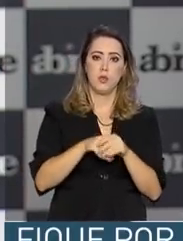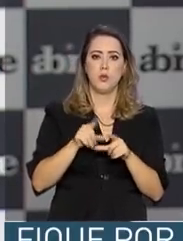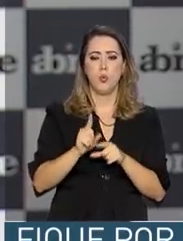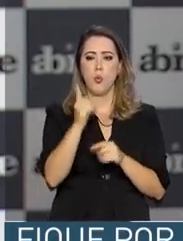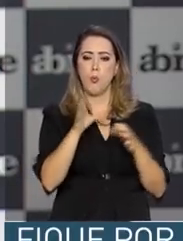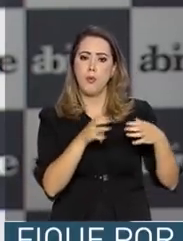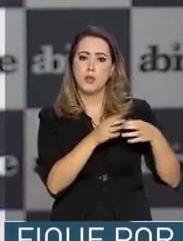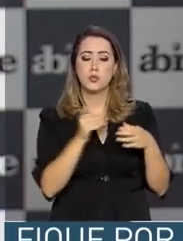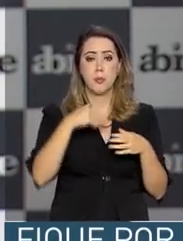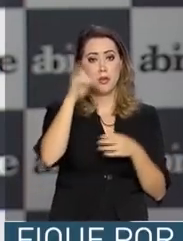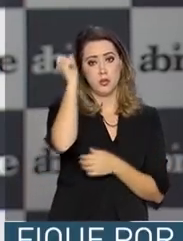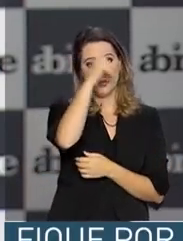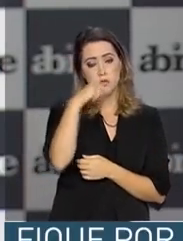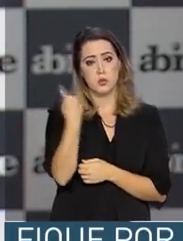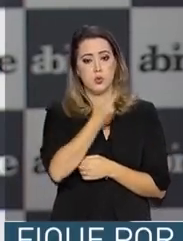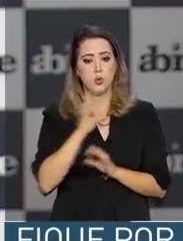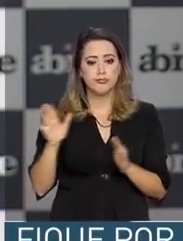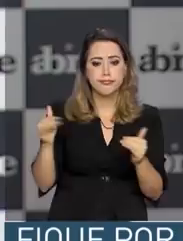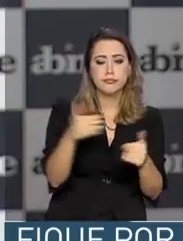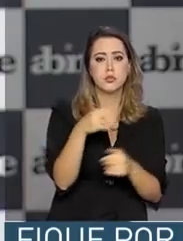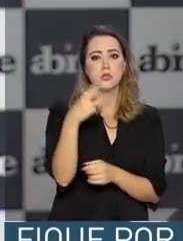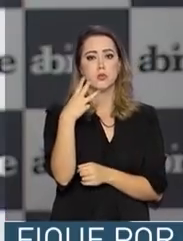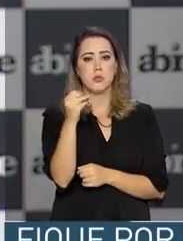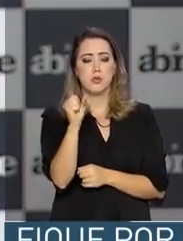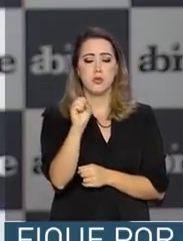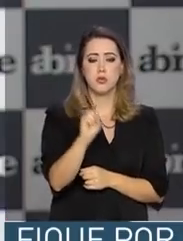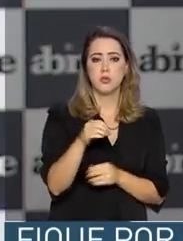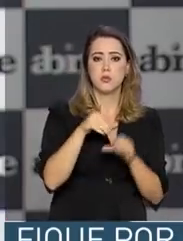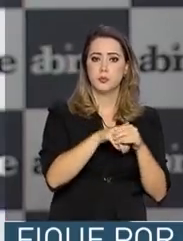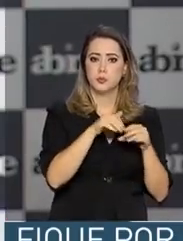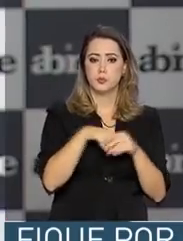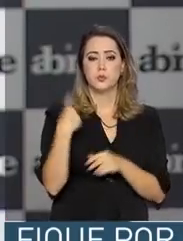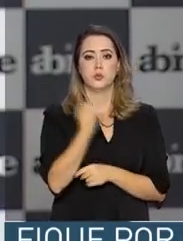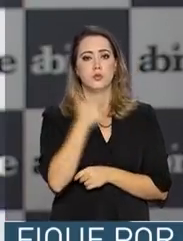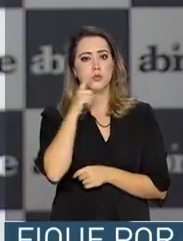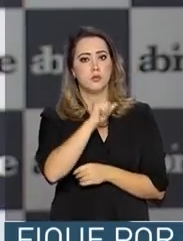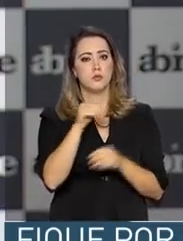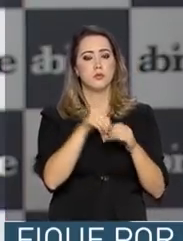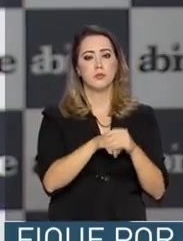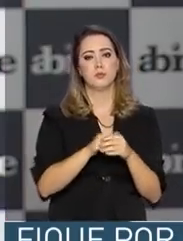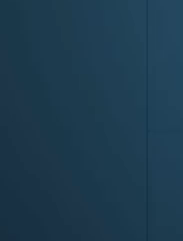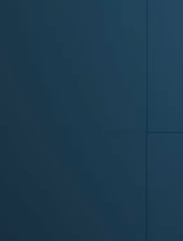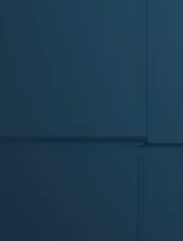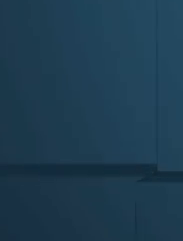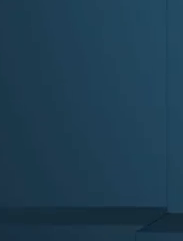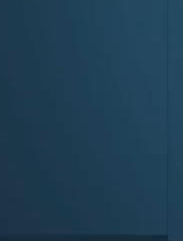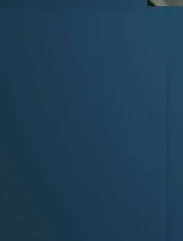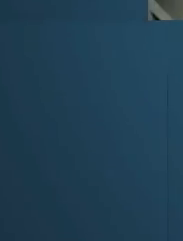com mais dificuldade. Se nós somarmos 308 votos, nós vamos levar a voto.